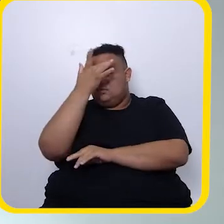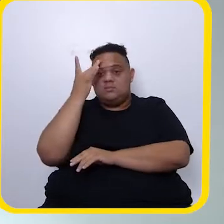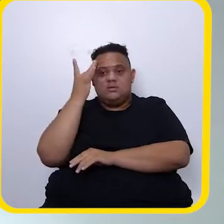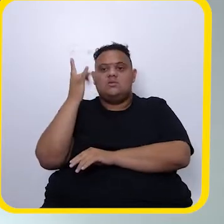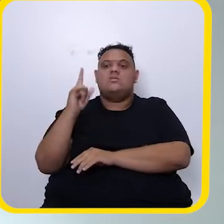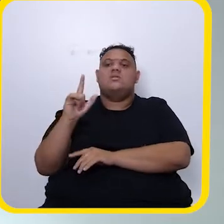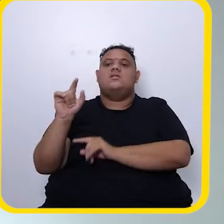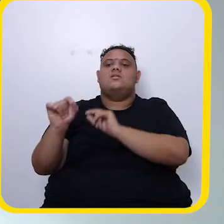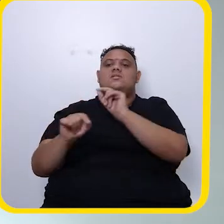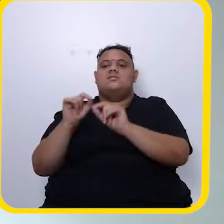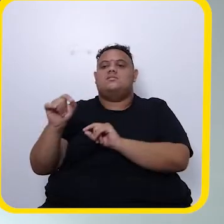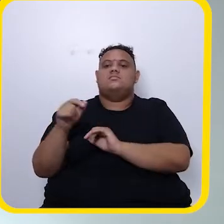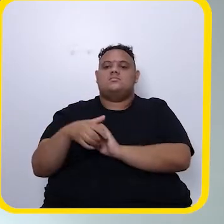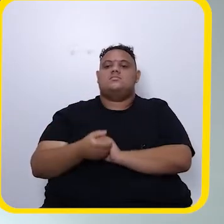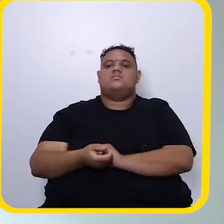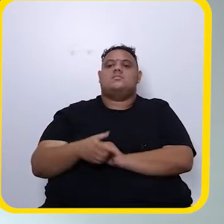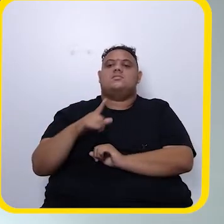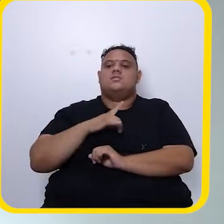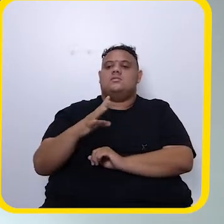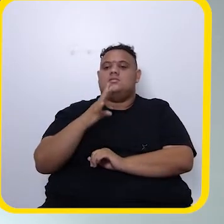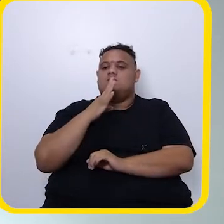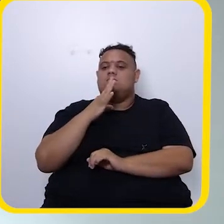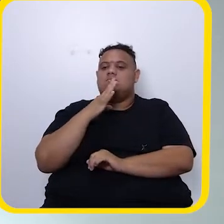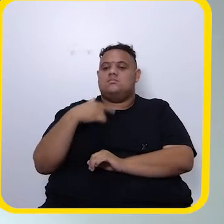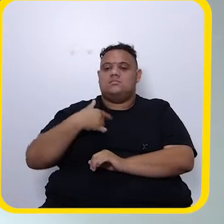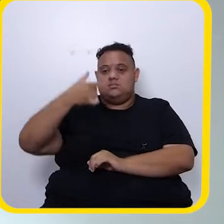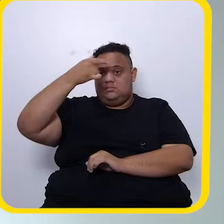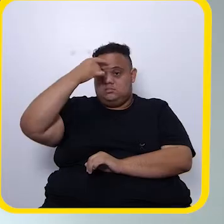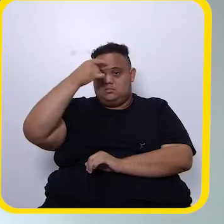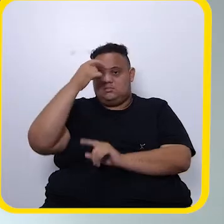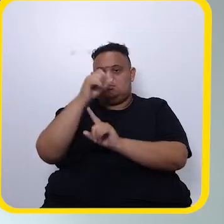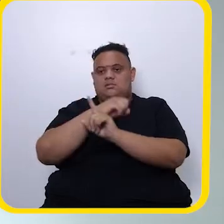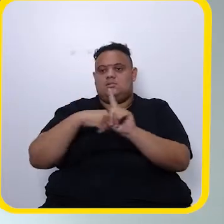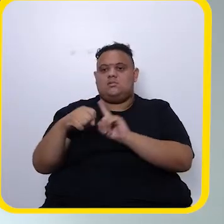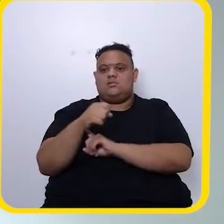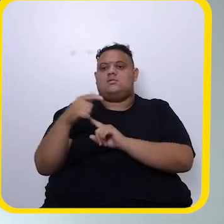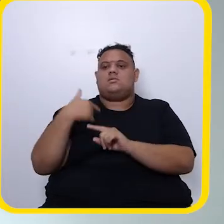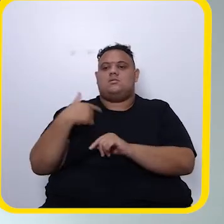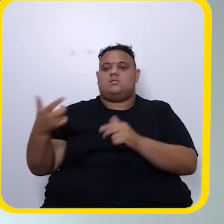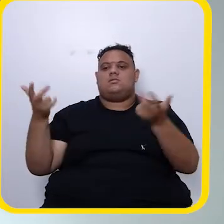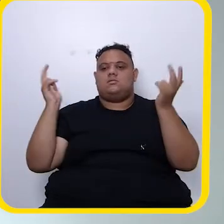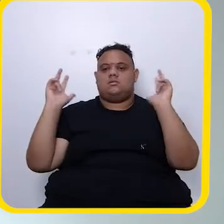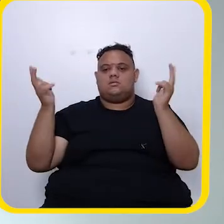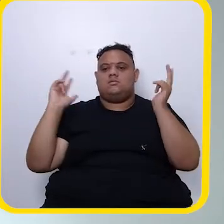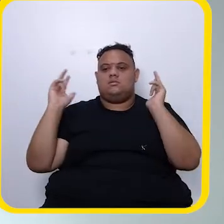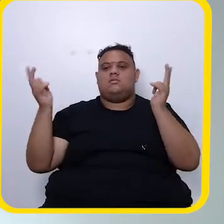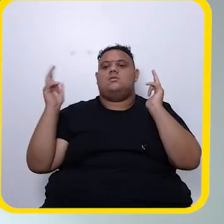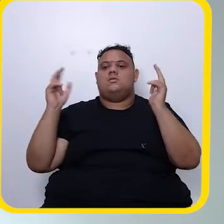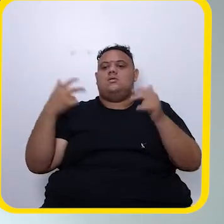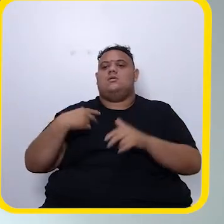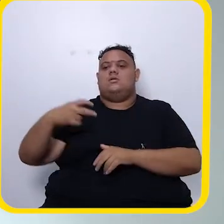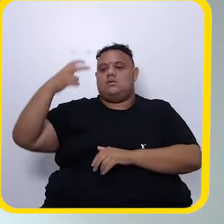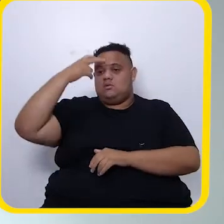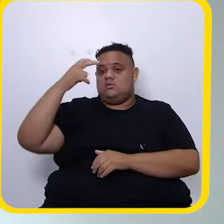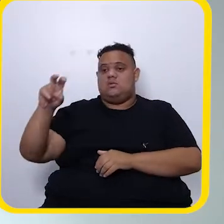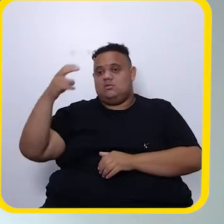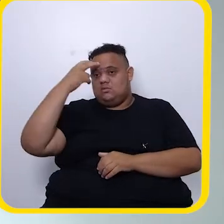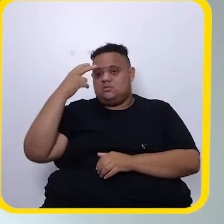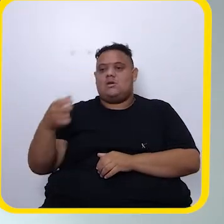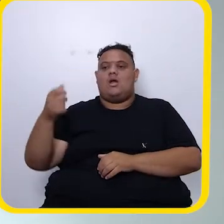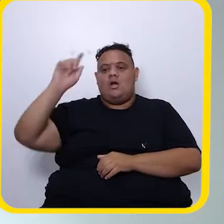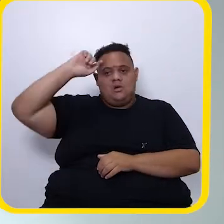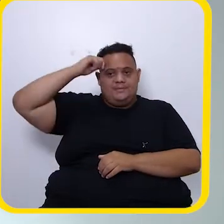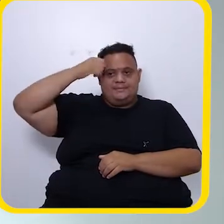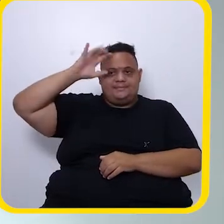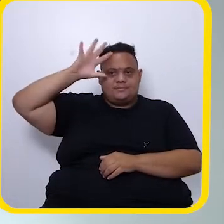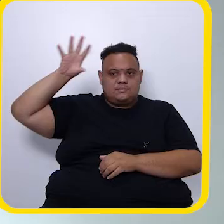de fraternidade, né, de consciência social. Então ele trouxe o reggae, né, que é uma cultura, vamos